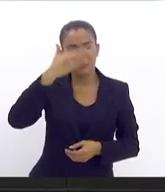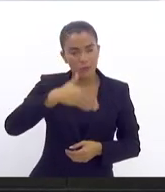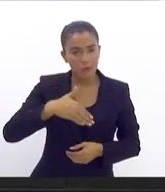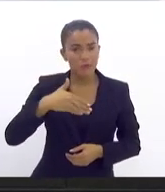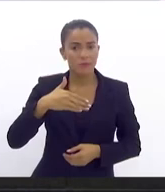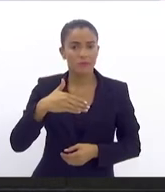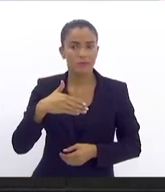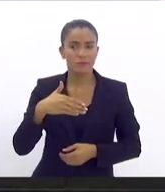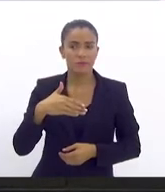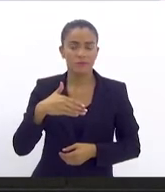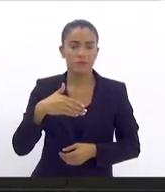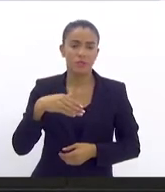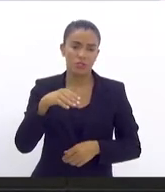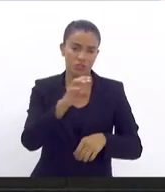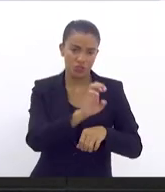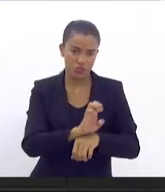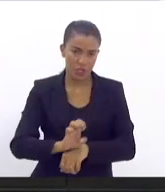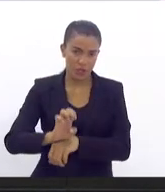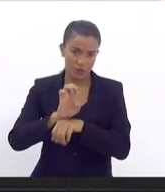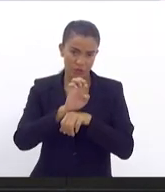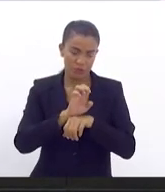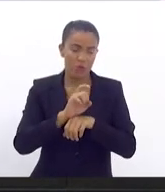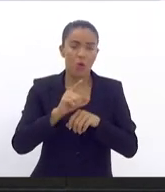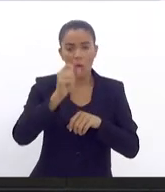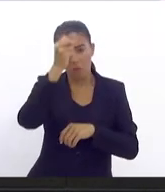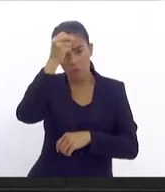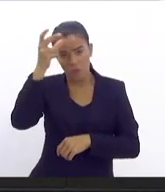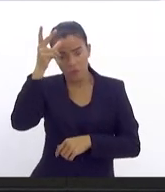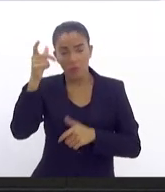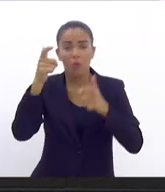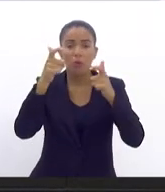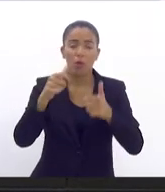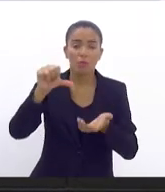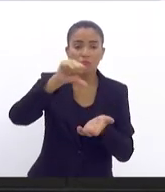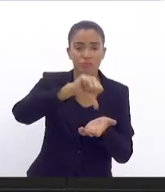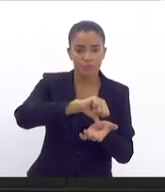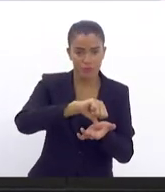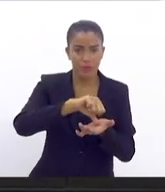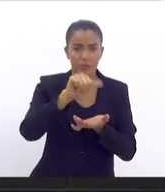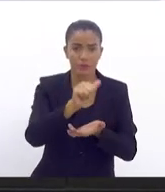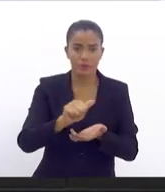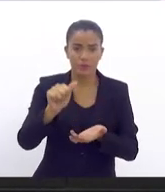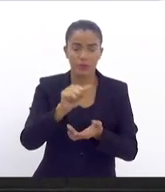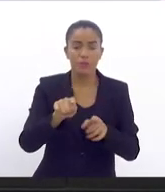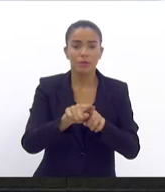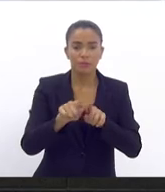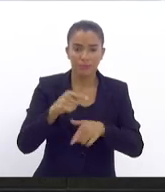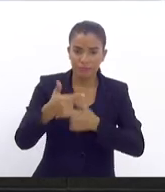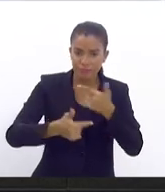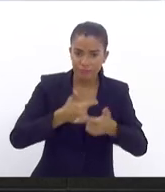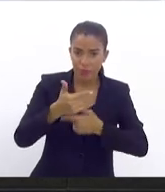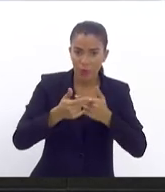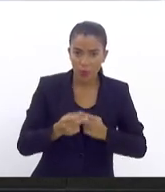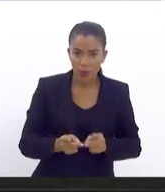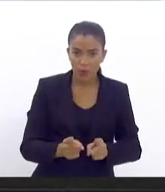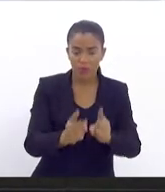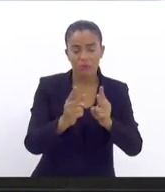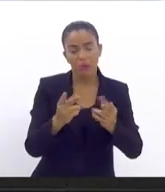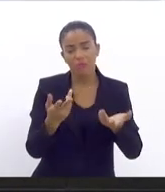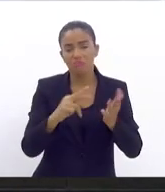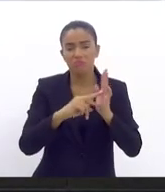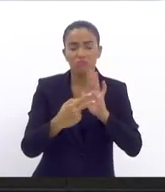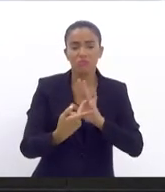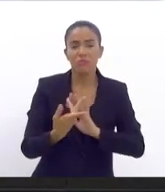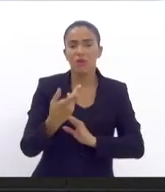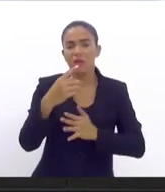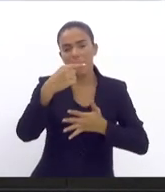autoridade estadual com exercício no município onde está sediada a instituição, sobre o seu funcionamento efetivo e contínuo. Ou seja, traz ali